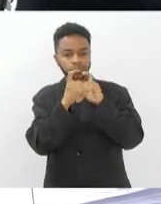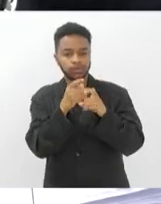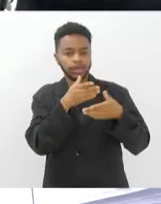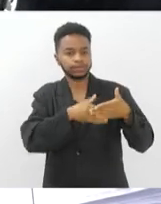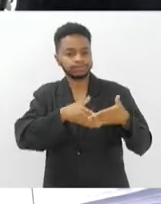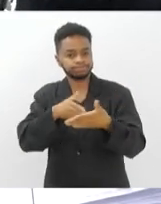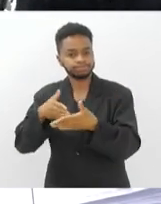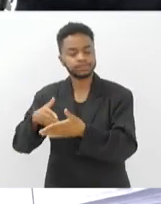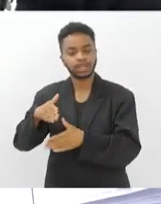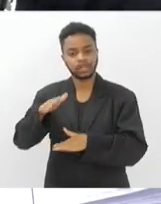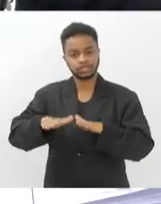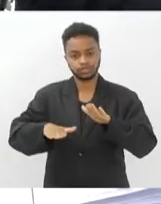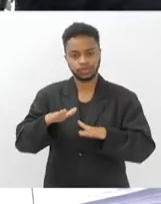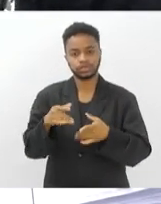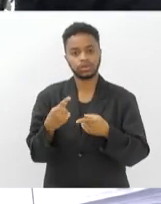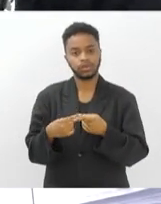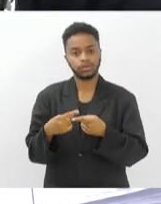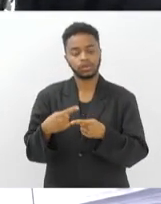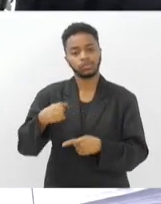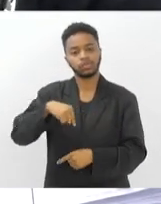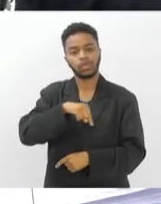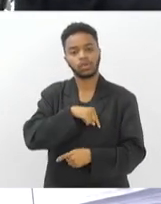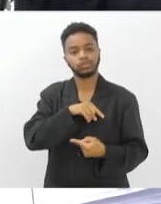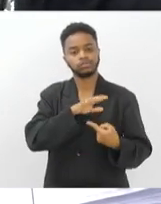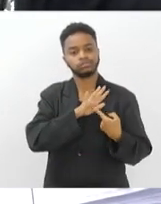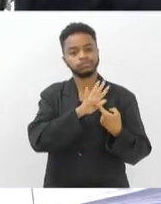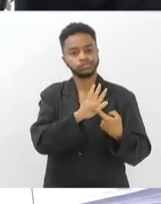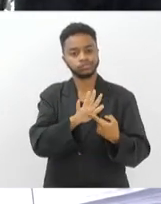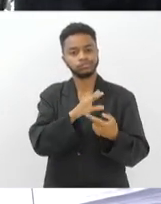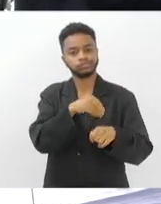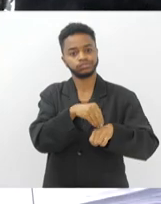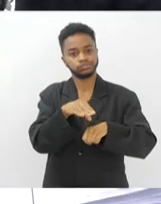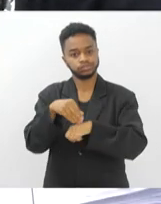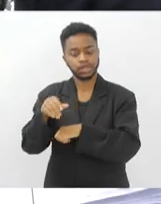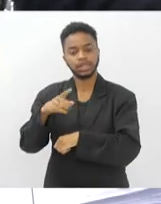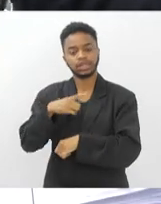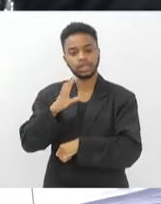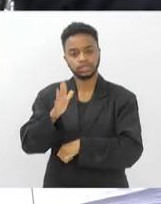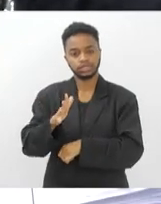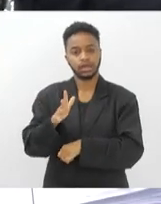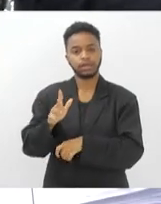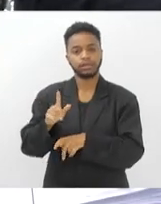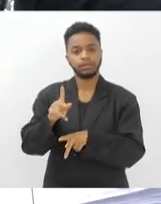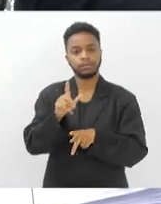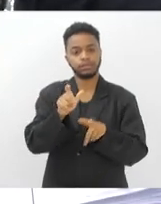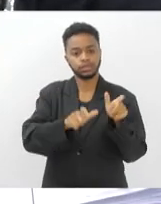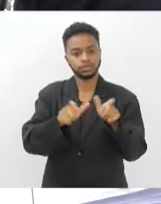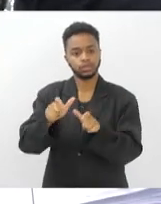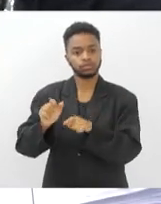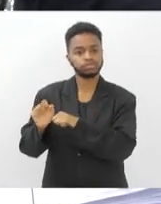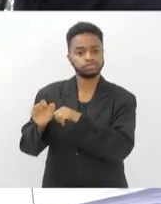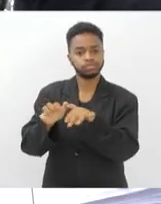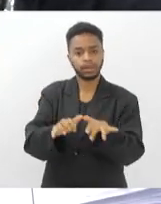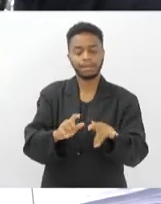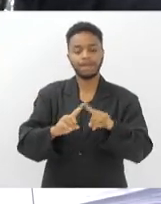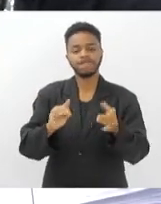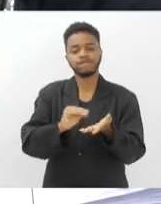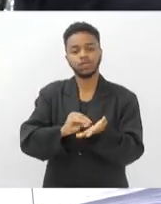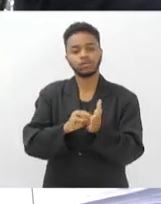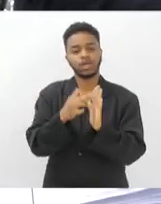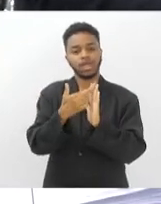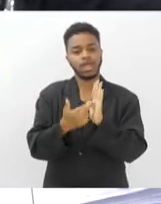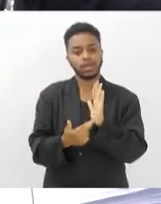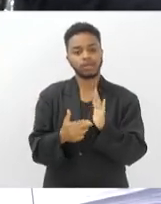vezes, que são trazidos quando existe já uma ocupação, mas não existem regras claras